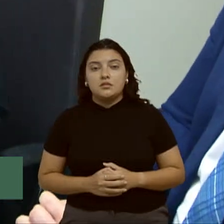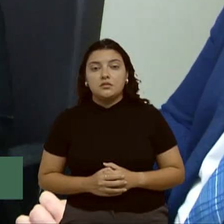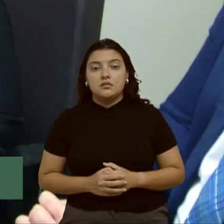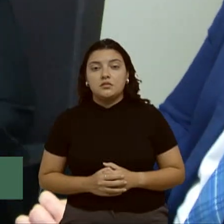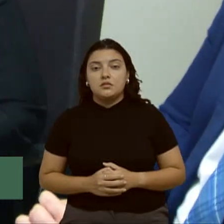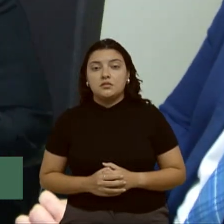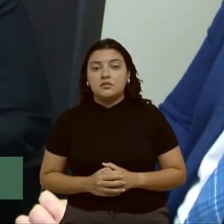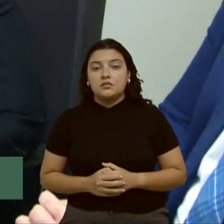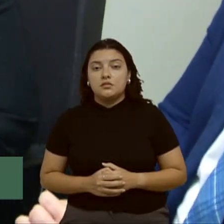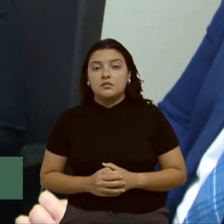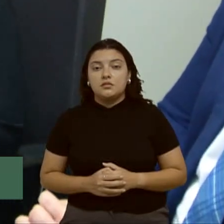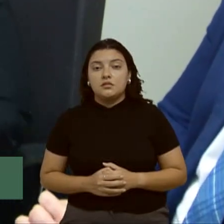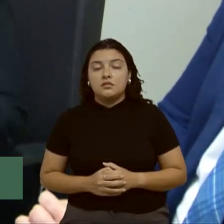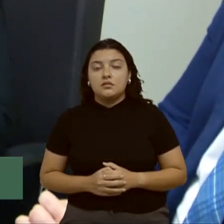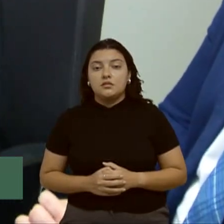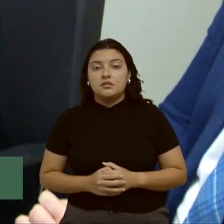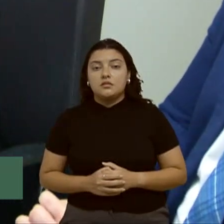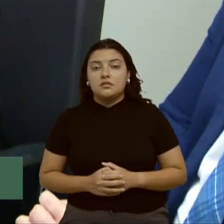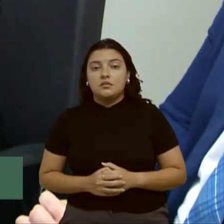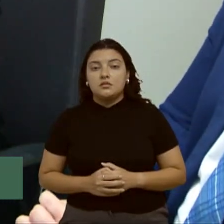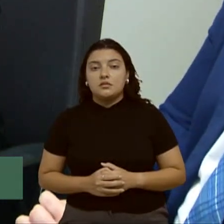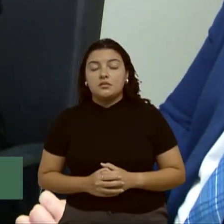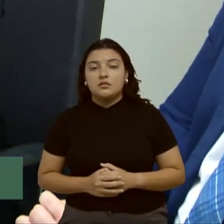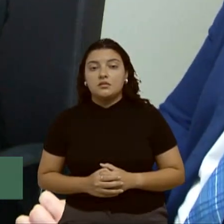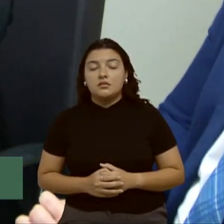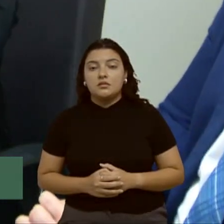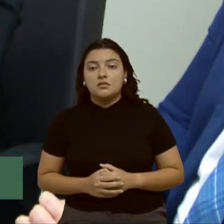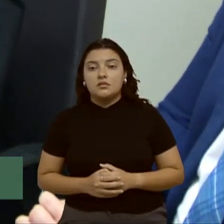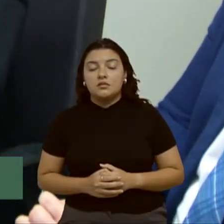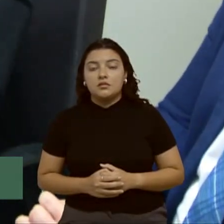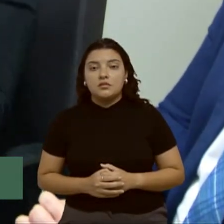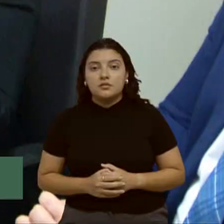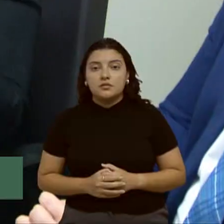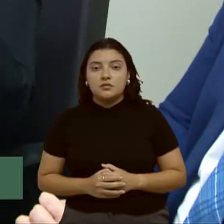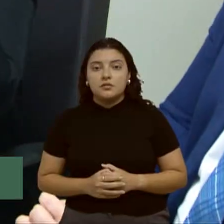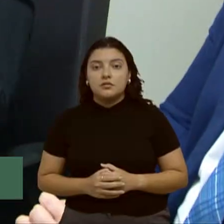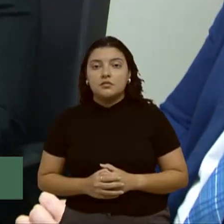para escutar, porque reiteradas vezes,